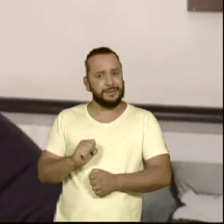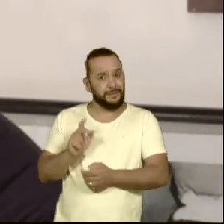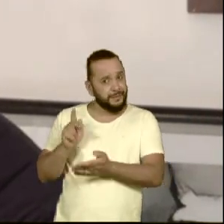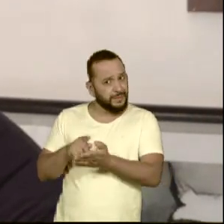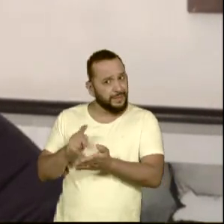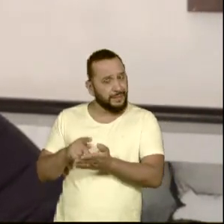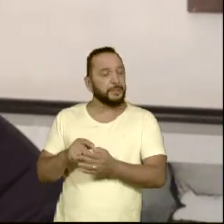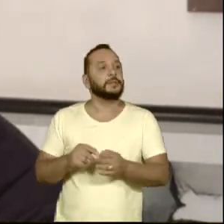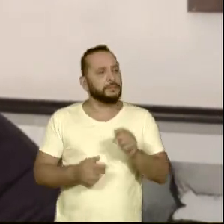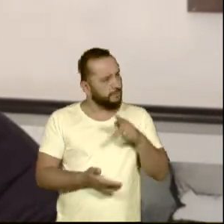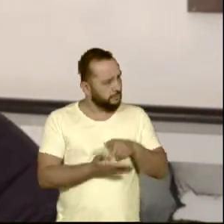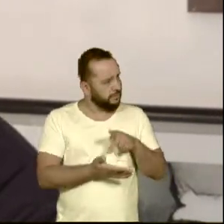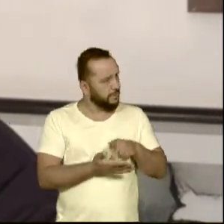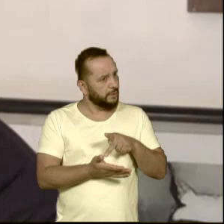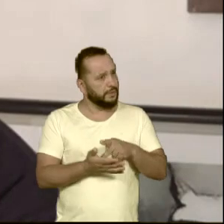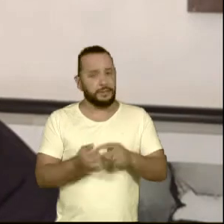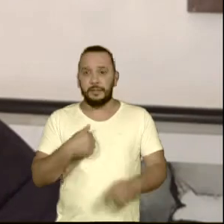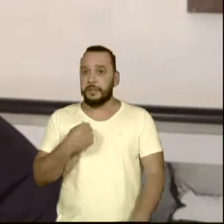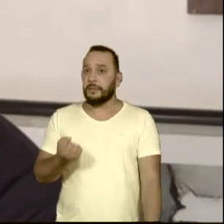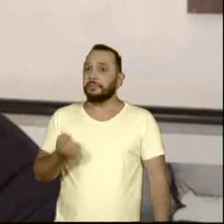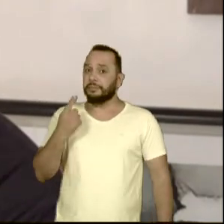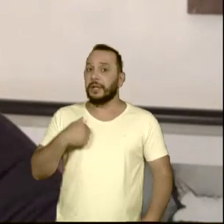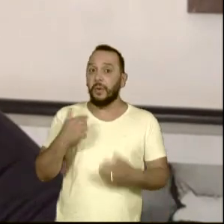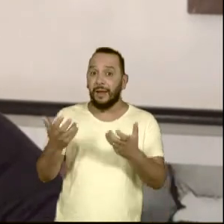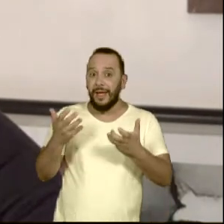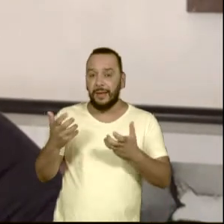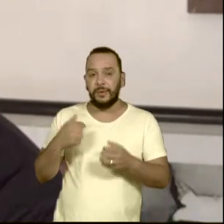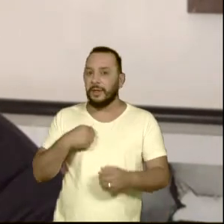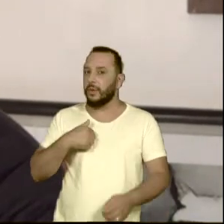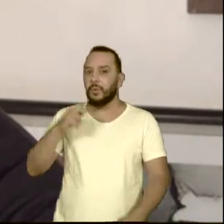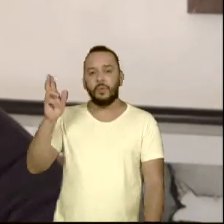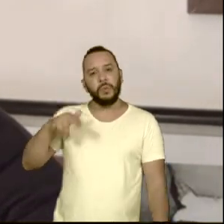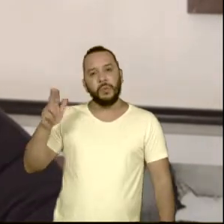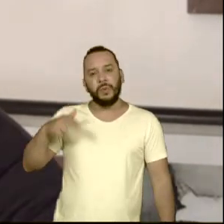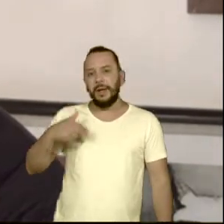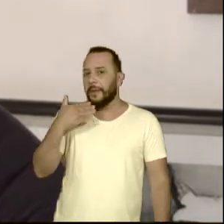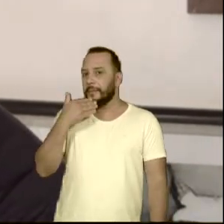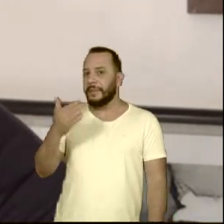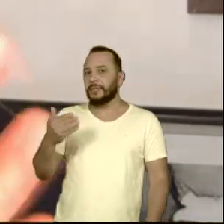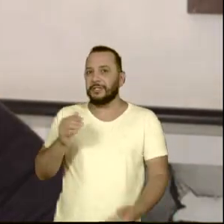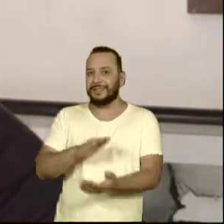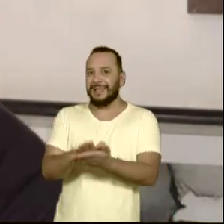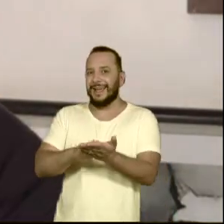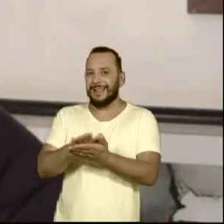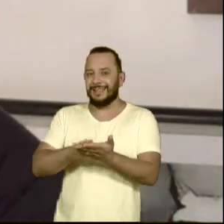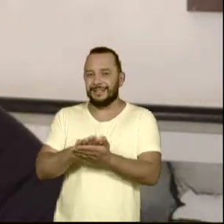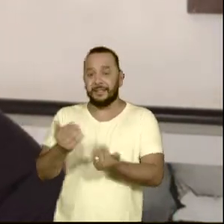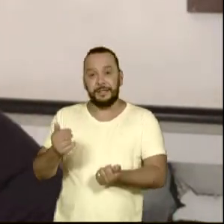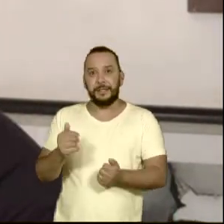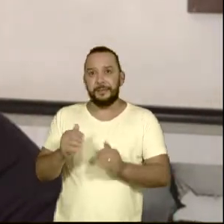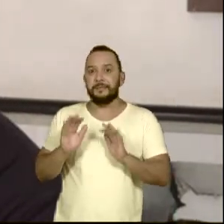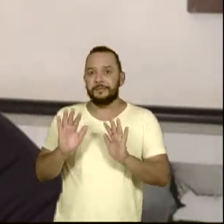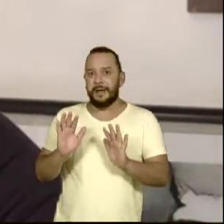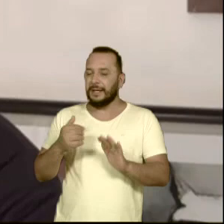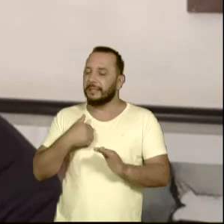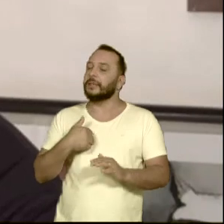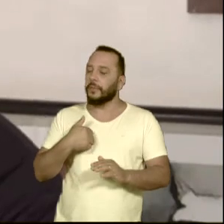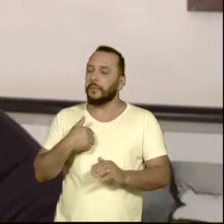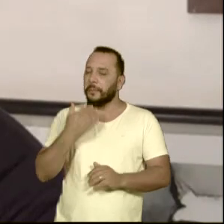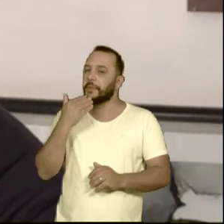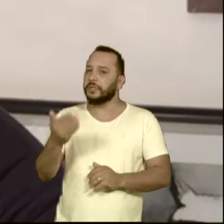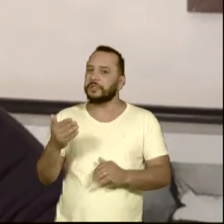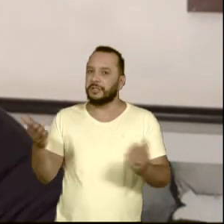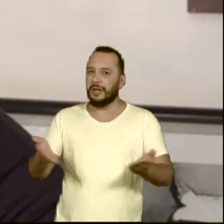É verdade? É verdade. Falei, gente, eu quero fazer. Eu nunca pedi textualmente para fazer uma série. Esse dia eu pedi.